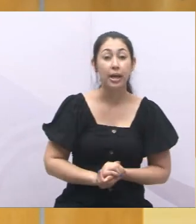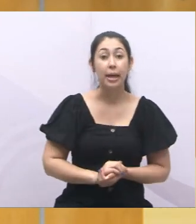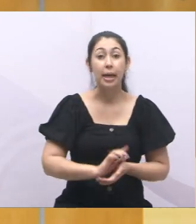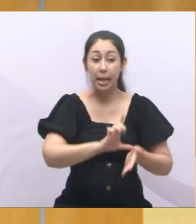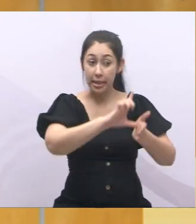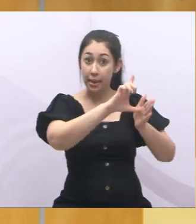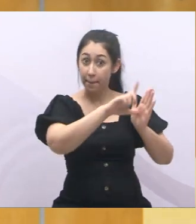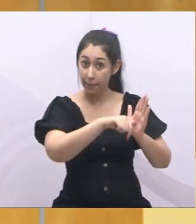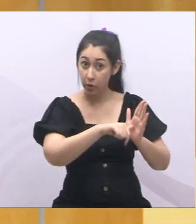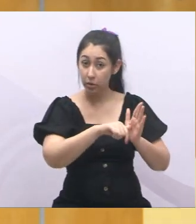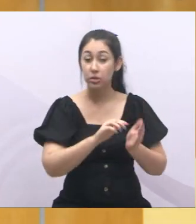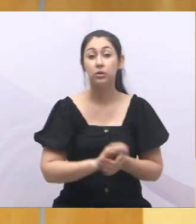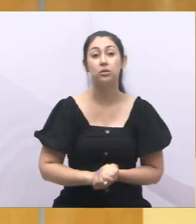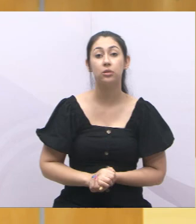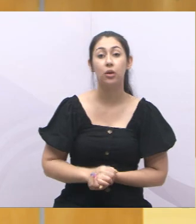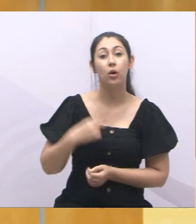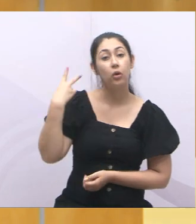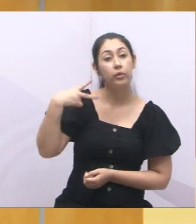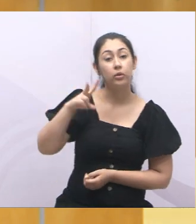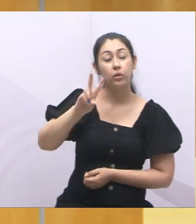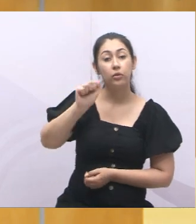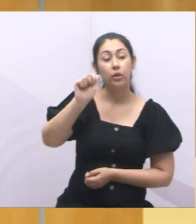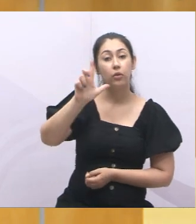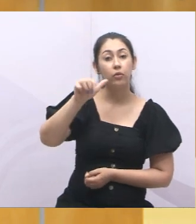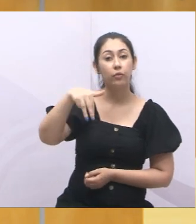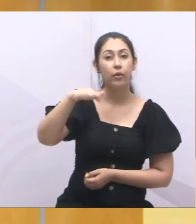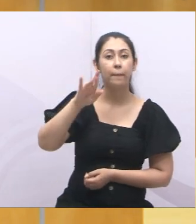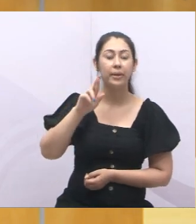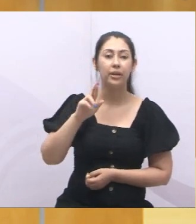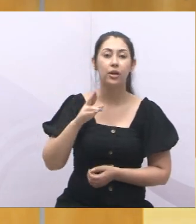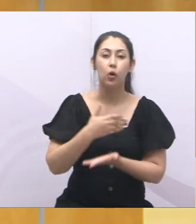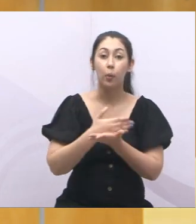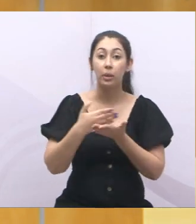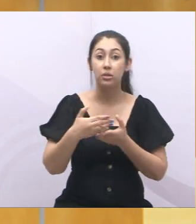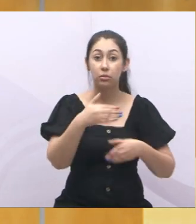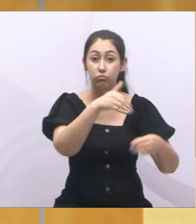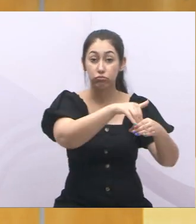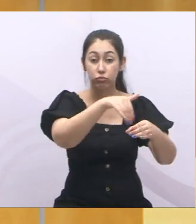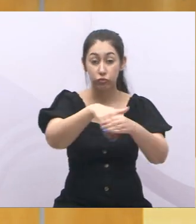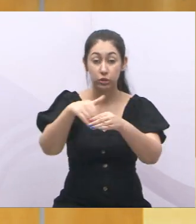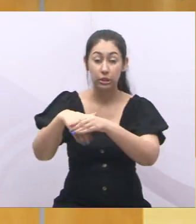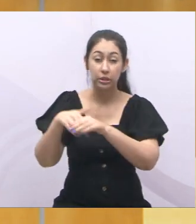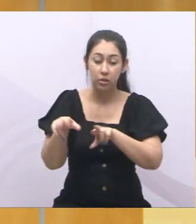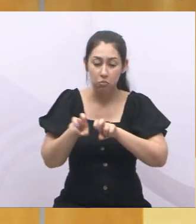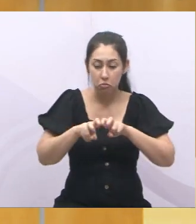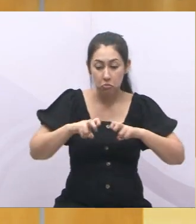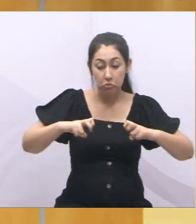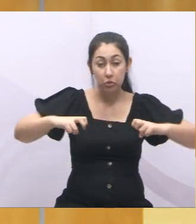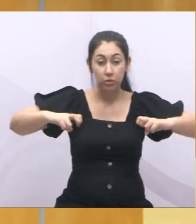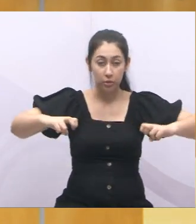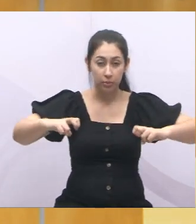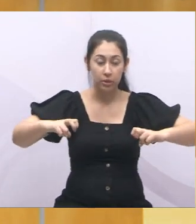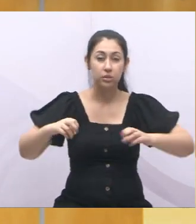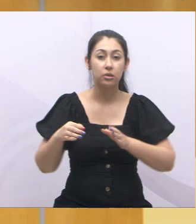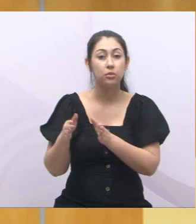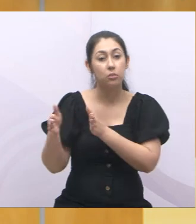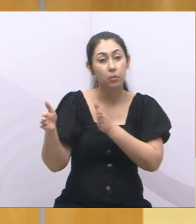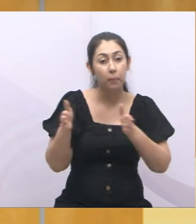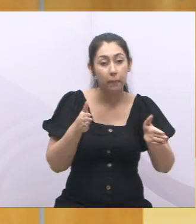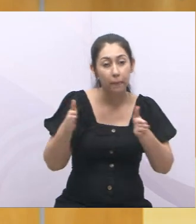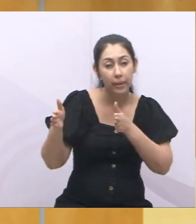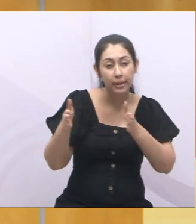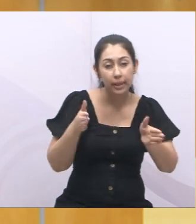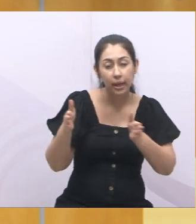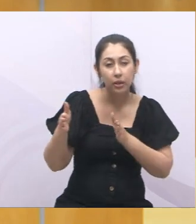da mesa, vereador Valmir do Parque Meia Lua, anunciará a eleição da mesa diretora do Legislativo para o biênio